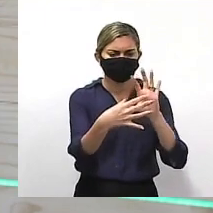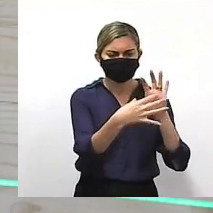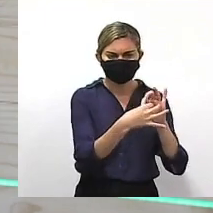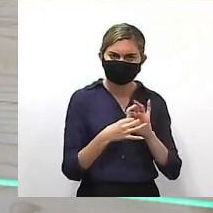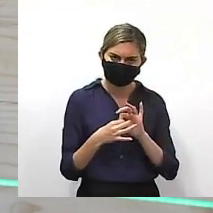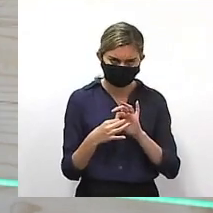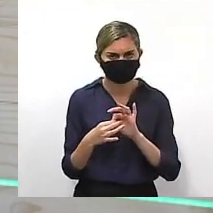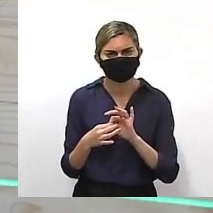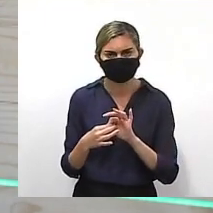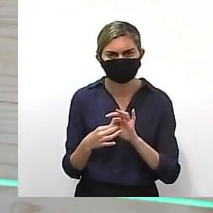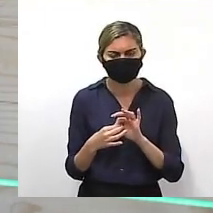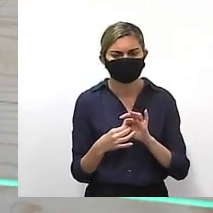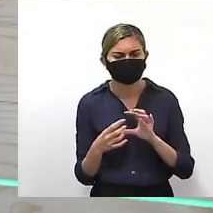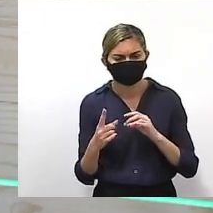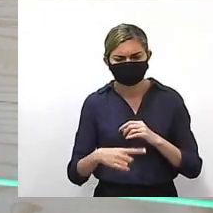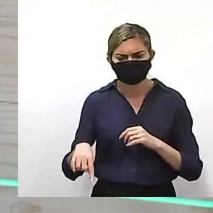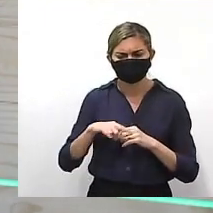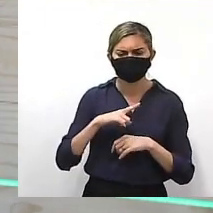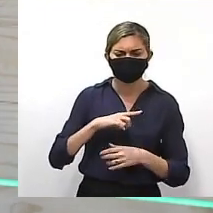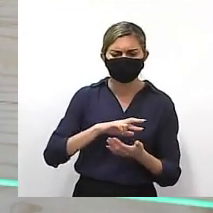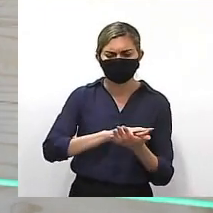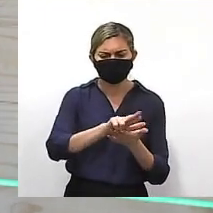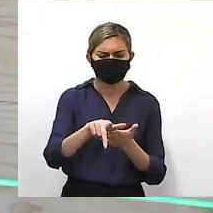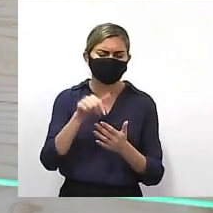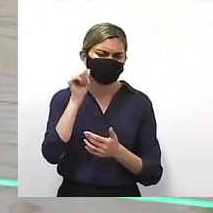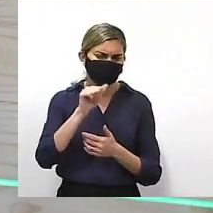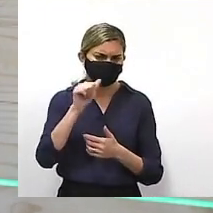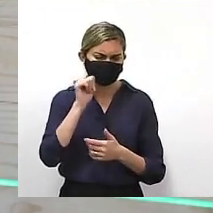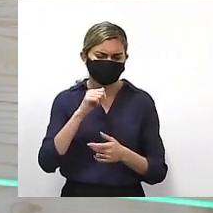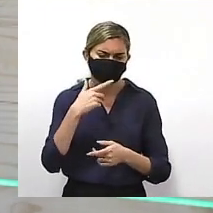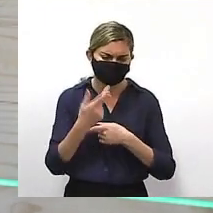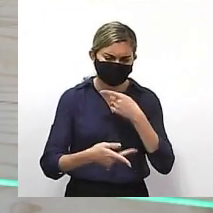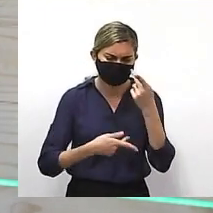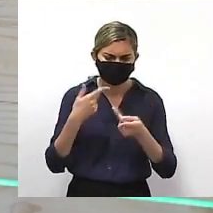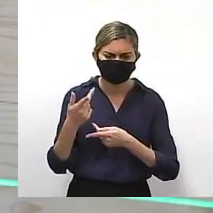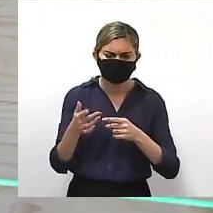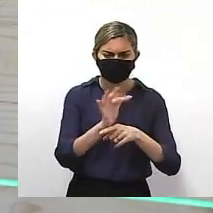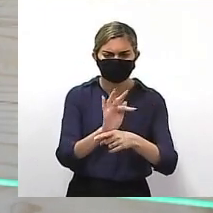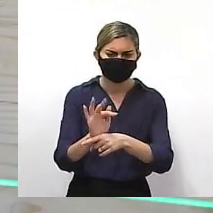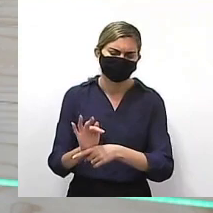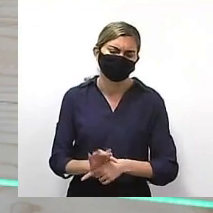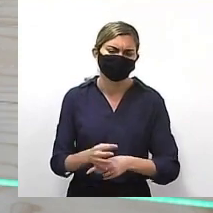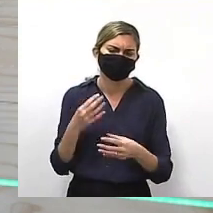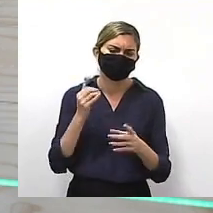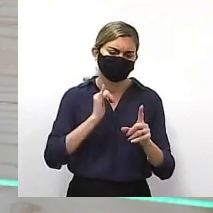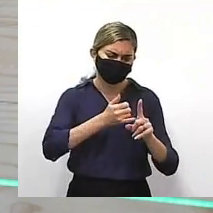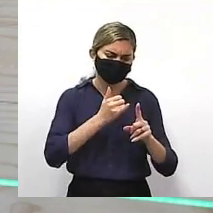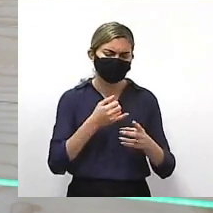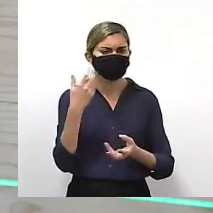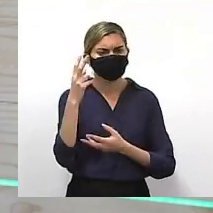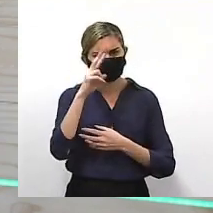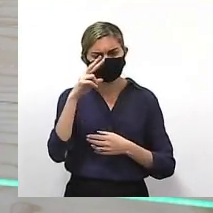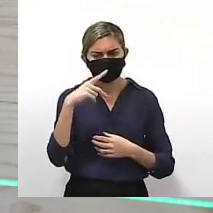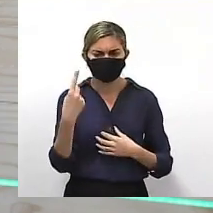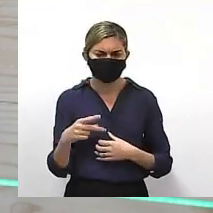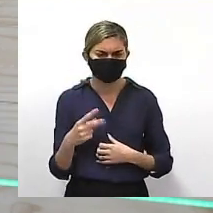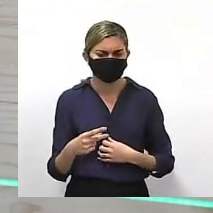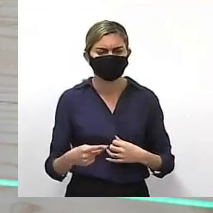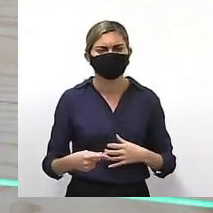intercruzam. Nós temos várias mulheres que falam ali no vídeo e contam a história